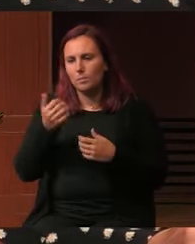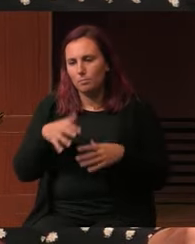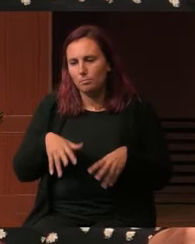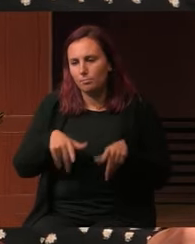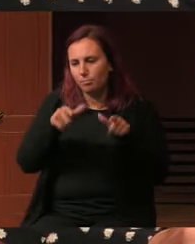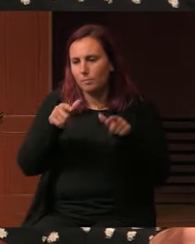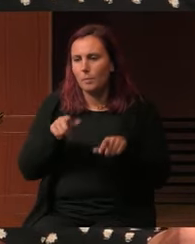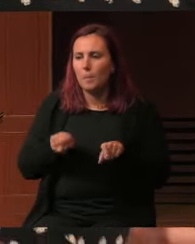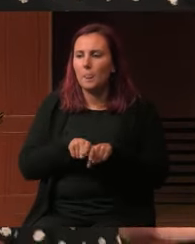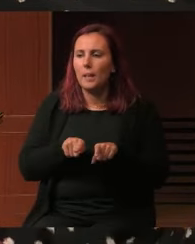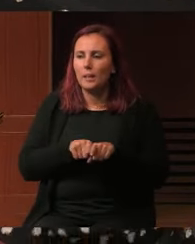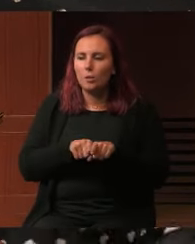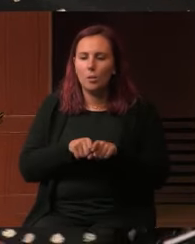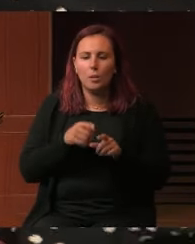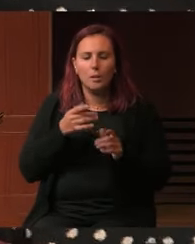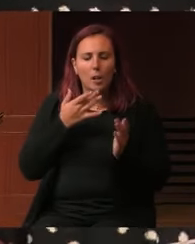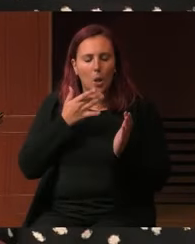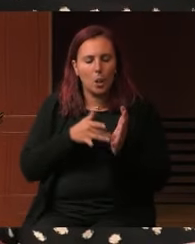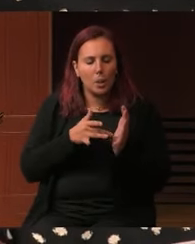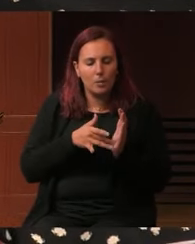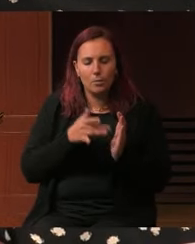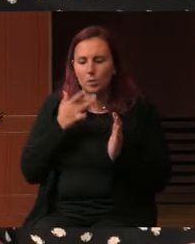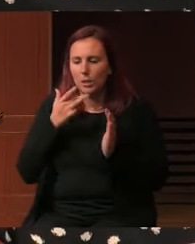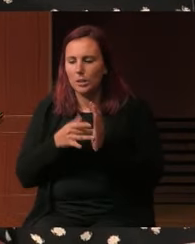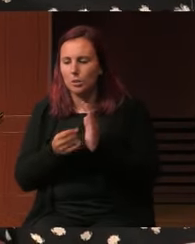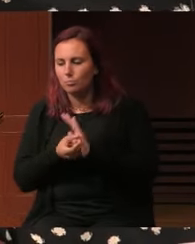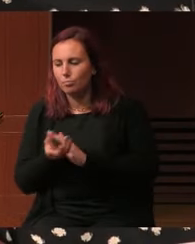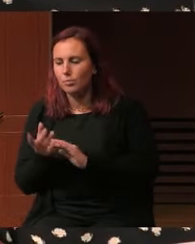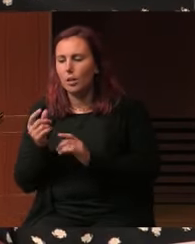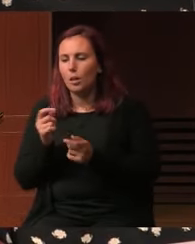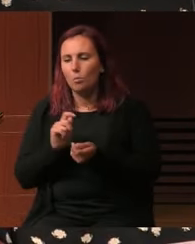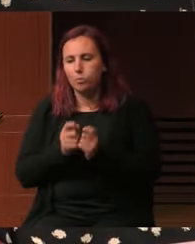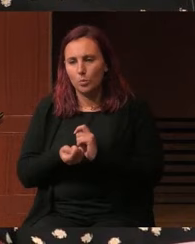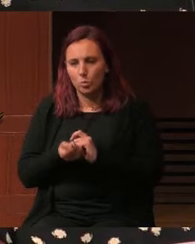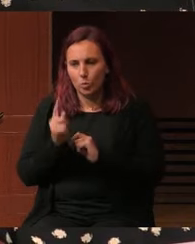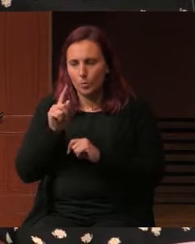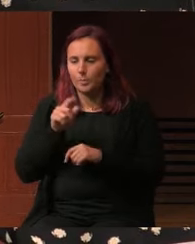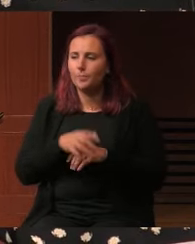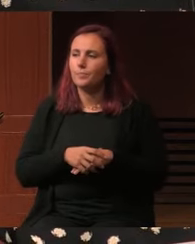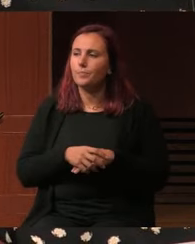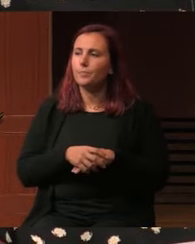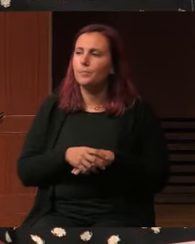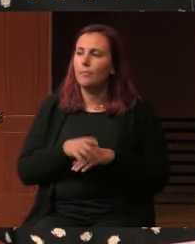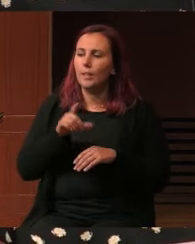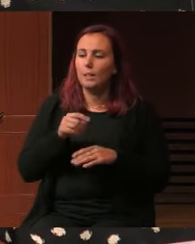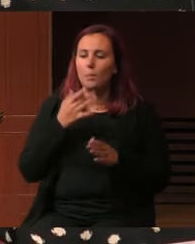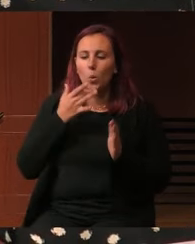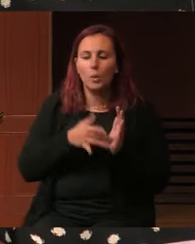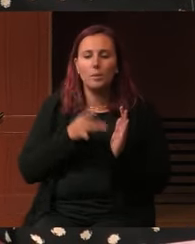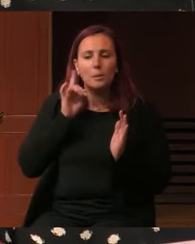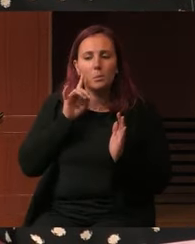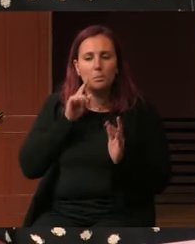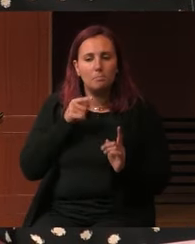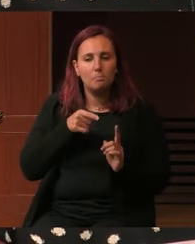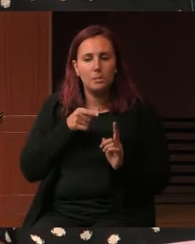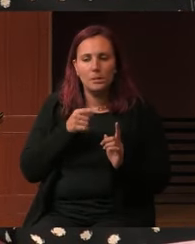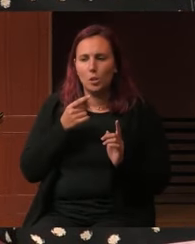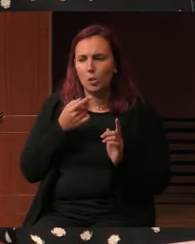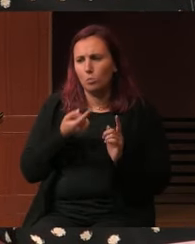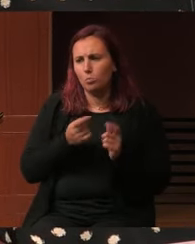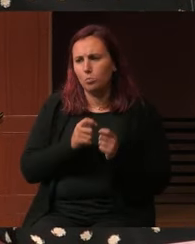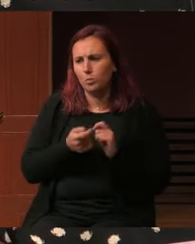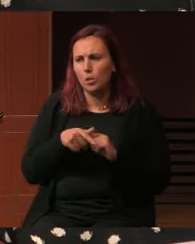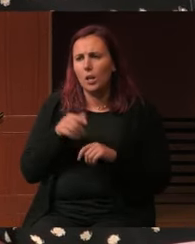sociedade atribui à literatura e ao livro não mudou. Não mudou também a importância do livro, e aqui esta afirmação eu sei que